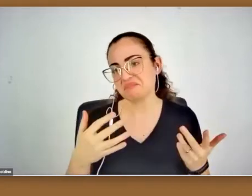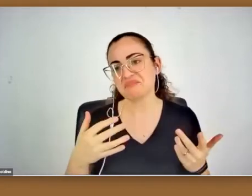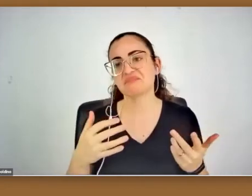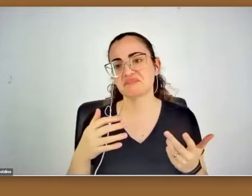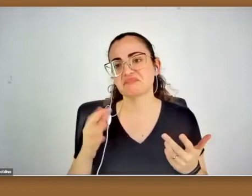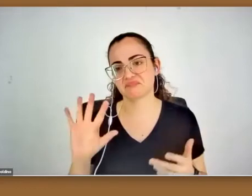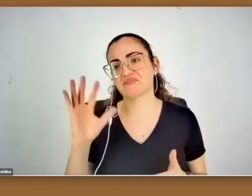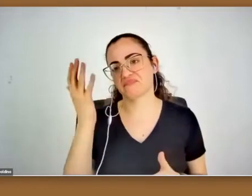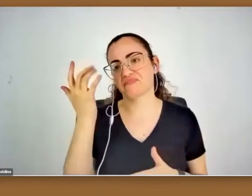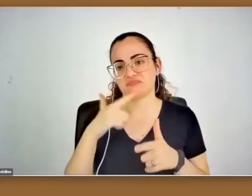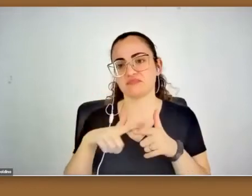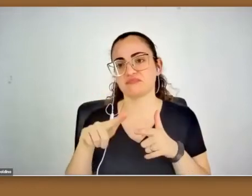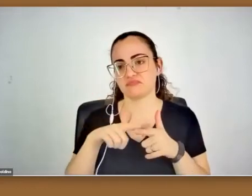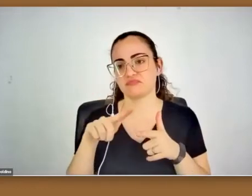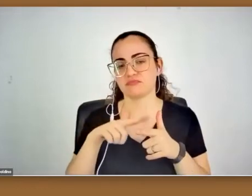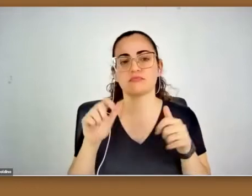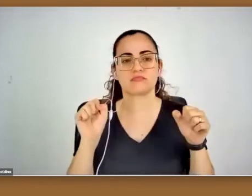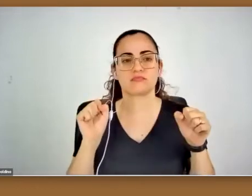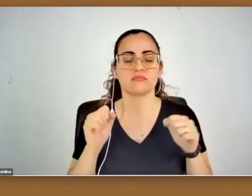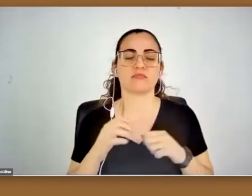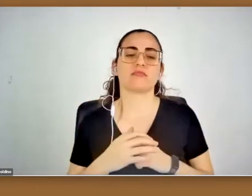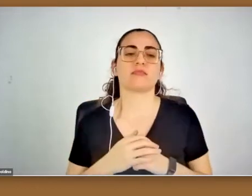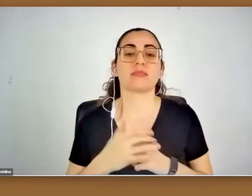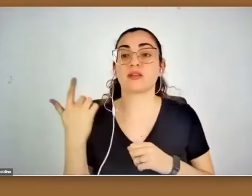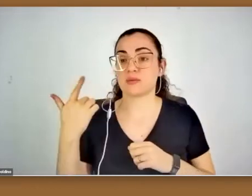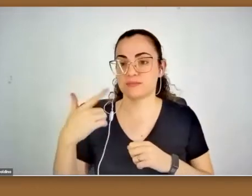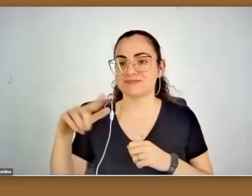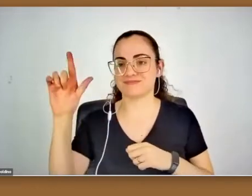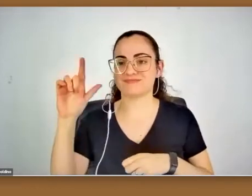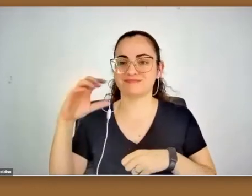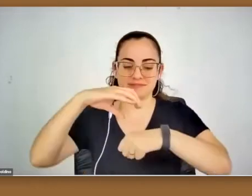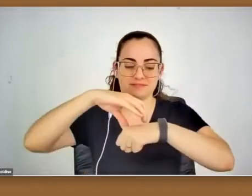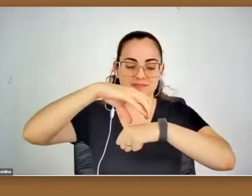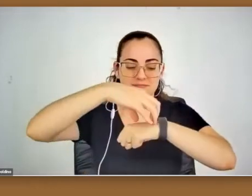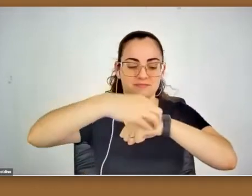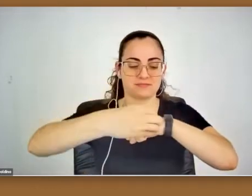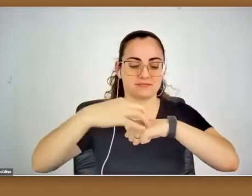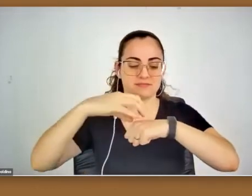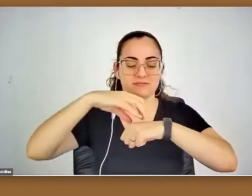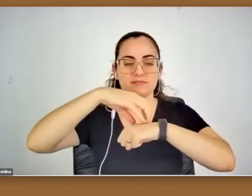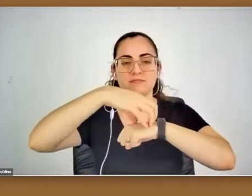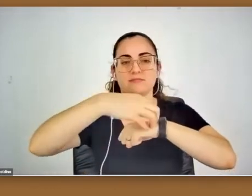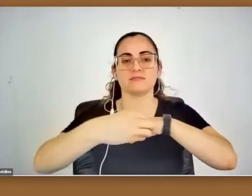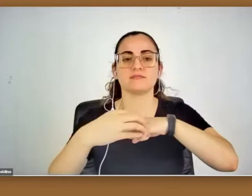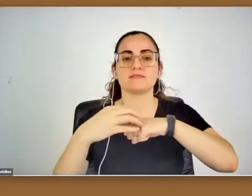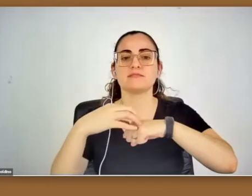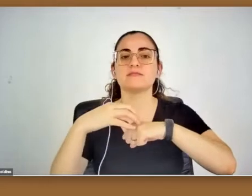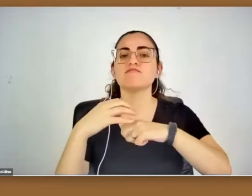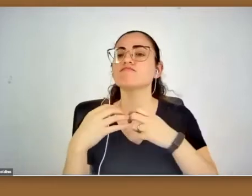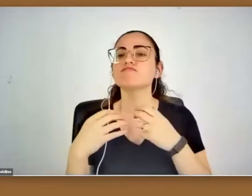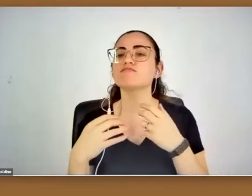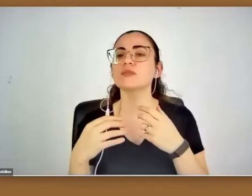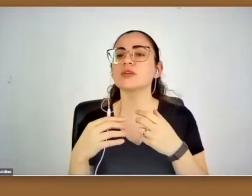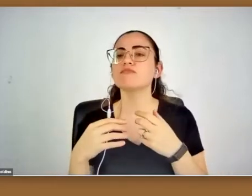grave. E aí a chikungunya, né, o que você vai ter sim, muito presente em chikungunya? Dor em articulação, inchaço